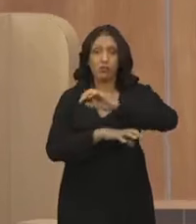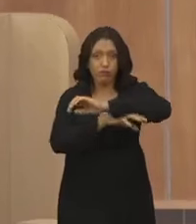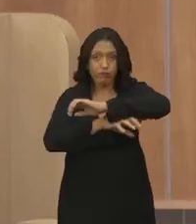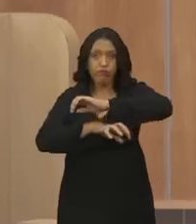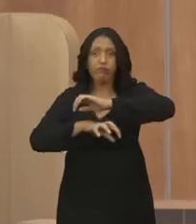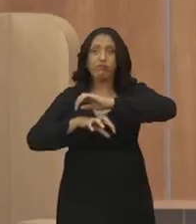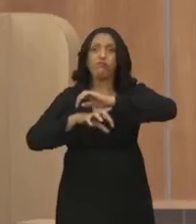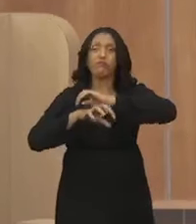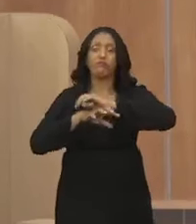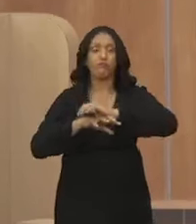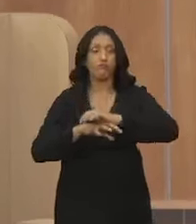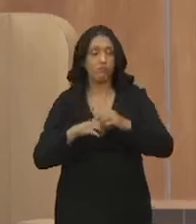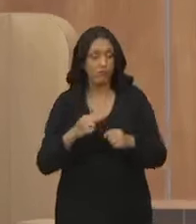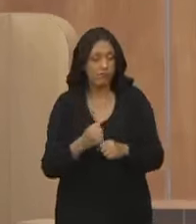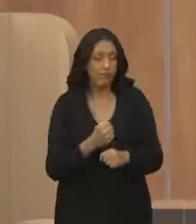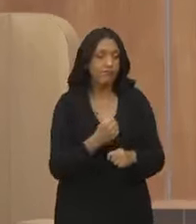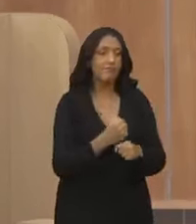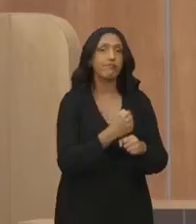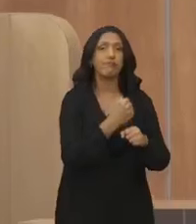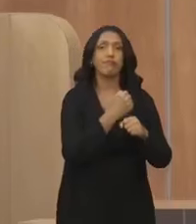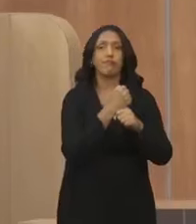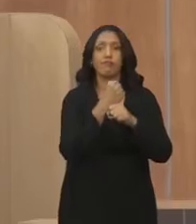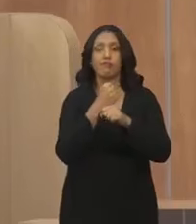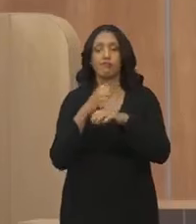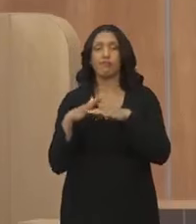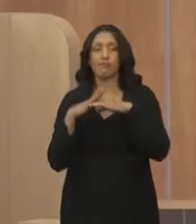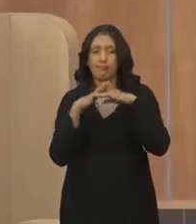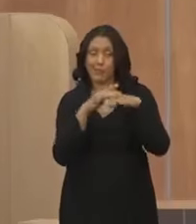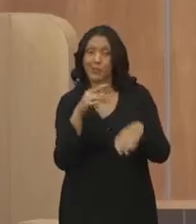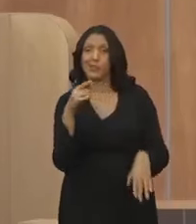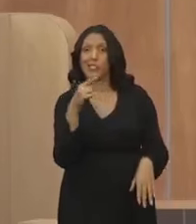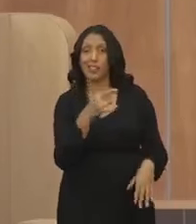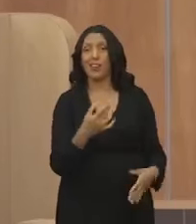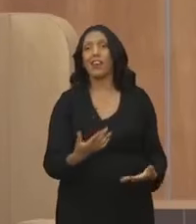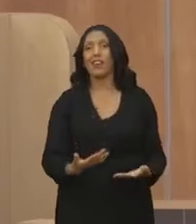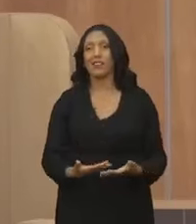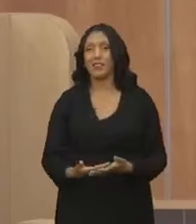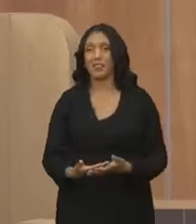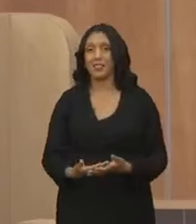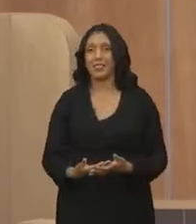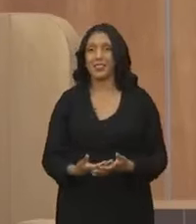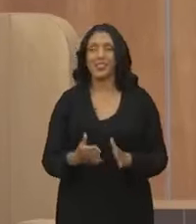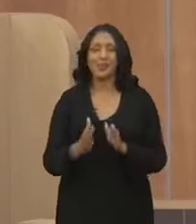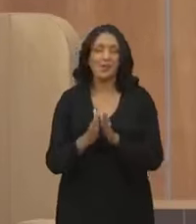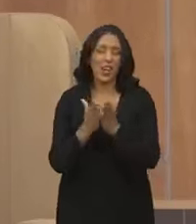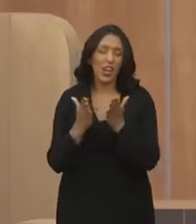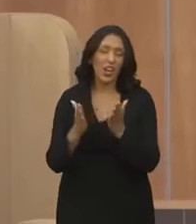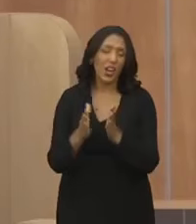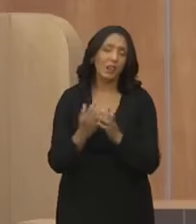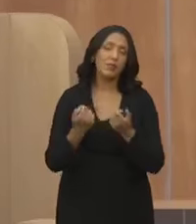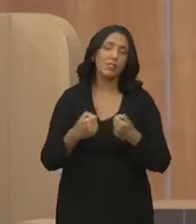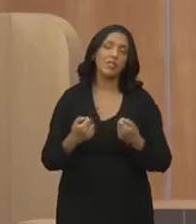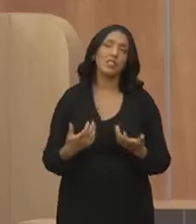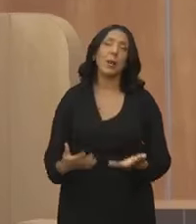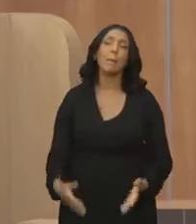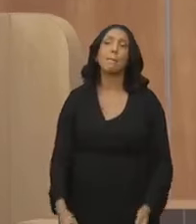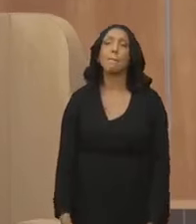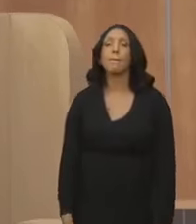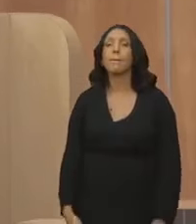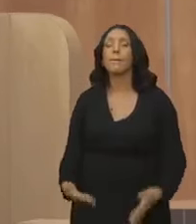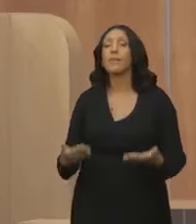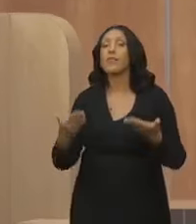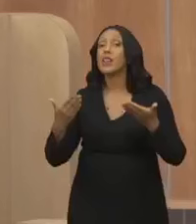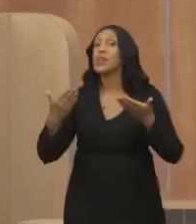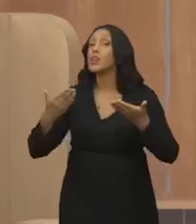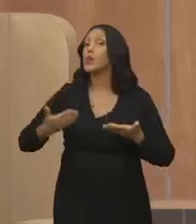E até hoje, gente, o Celso Florencio, que estendeu a mão para o JAL hoje, né, de